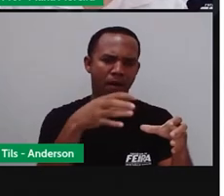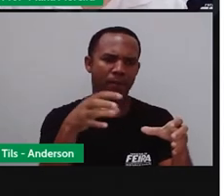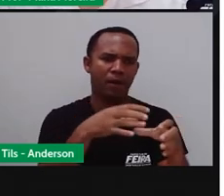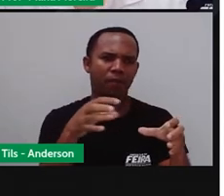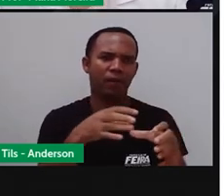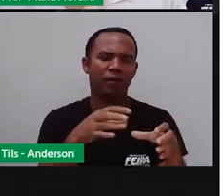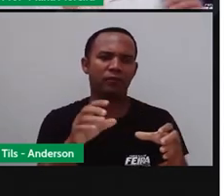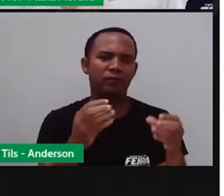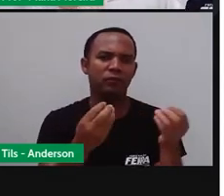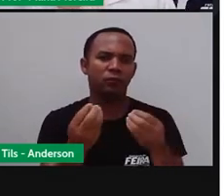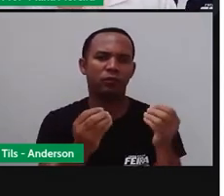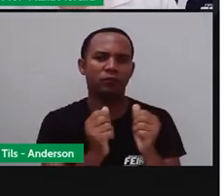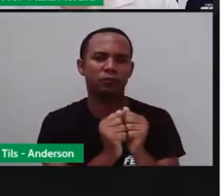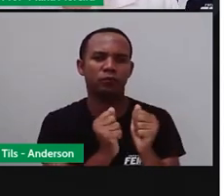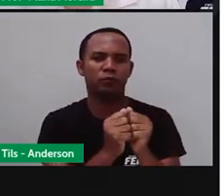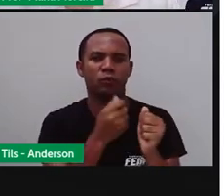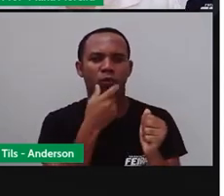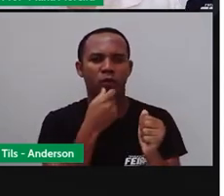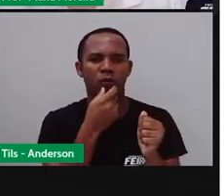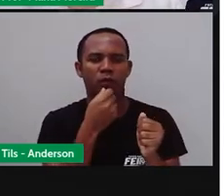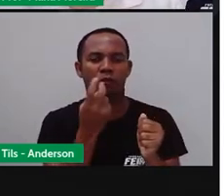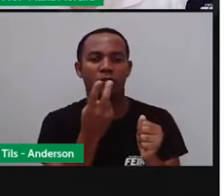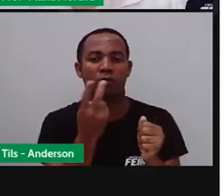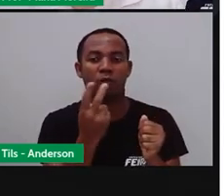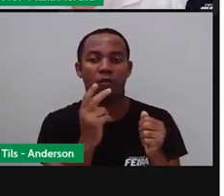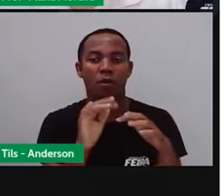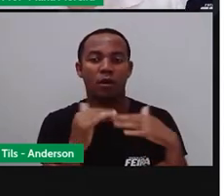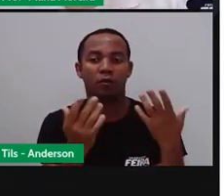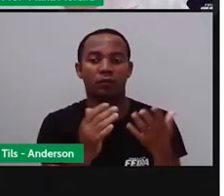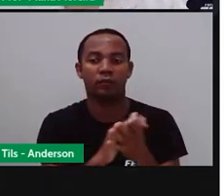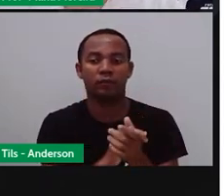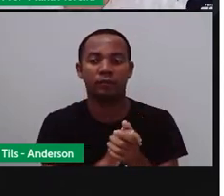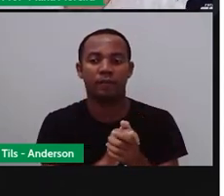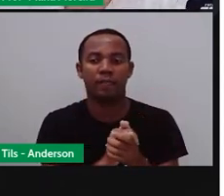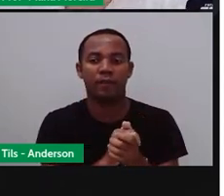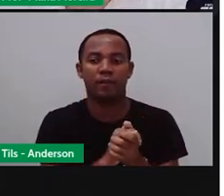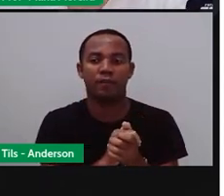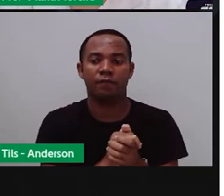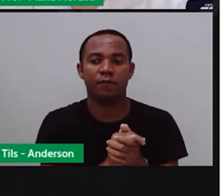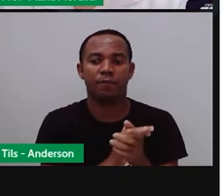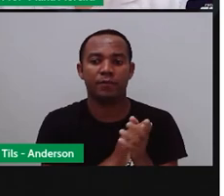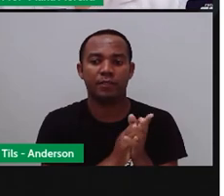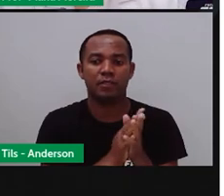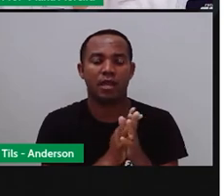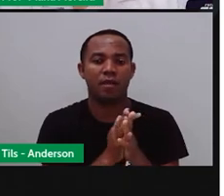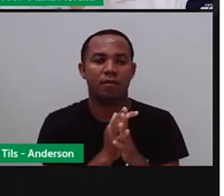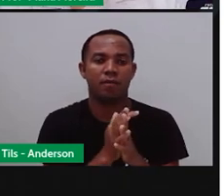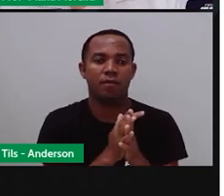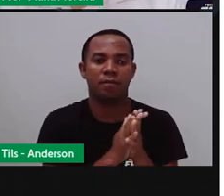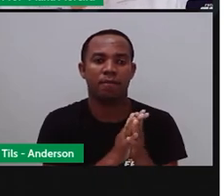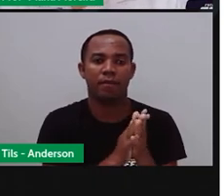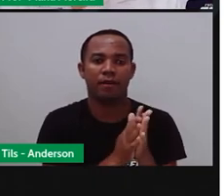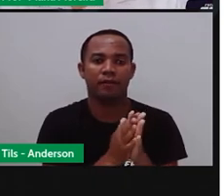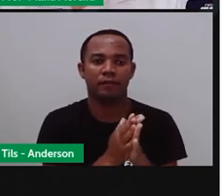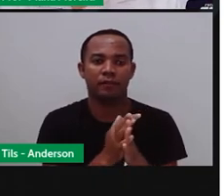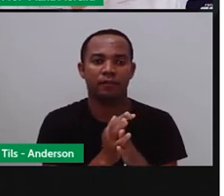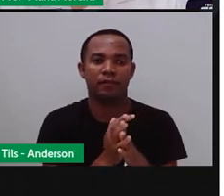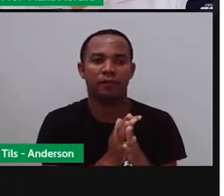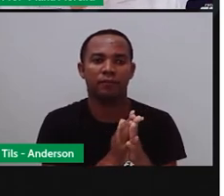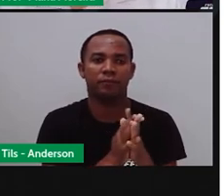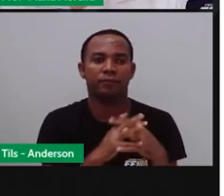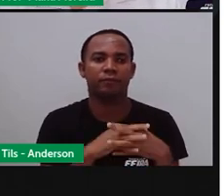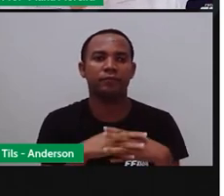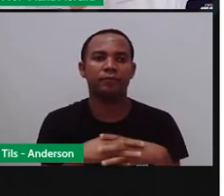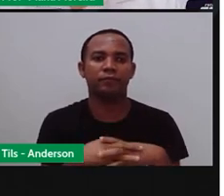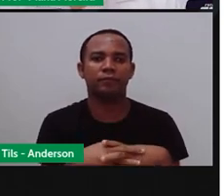11 de Renan, mais 6 de quem? De Rafael, que deu o quê? 11 mais